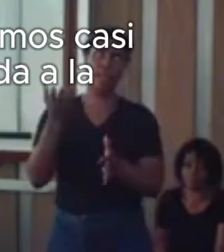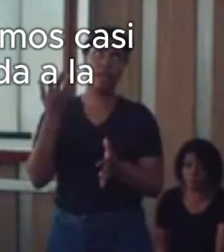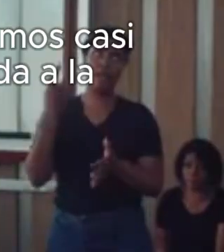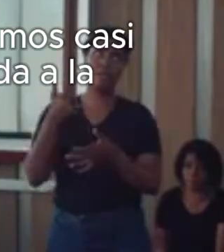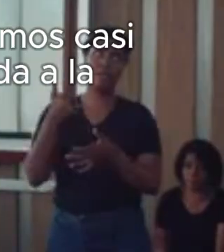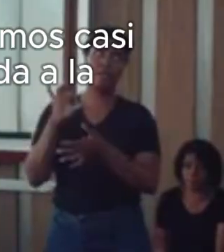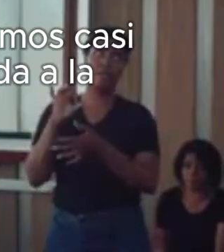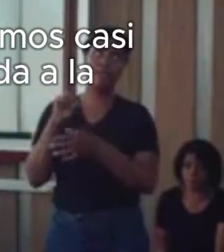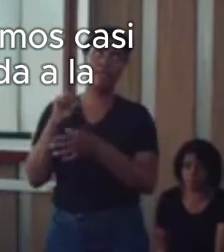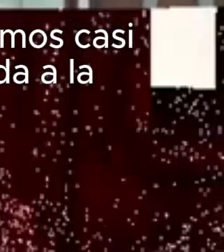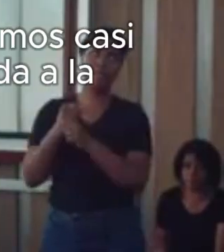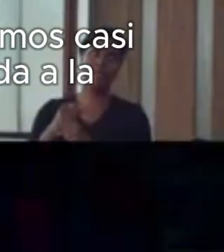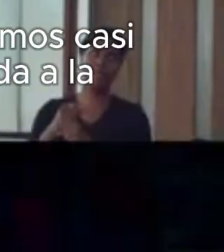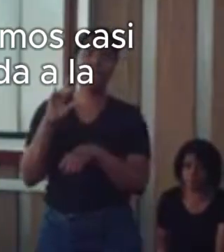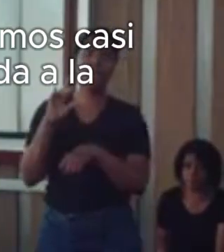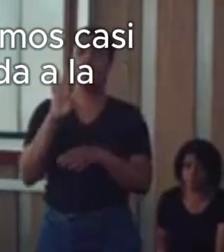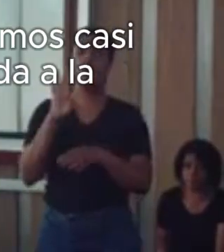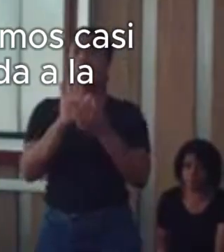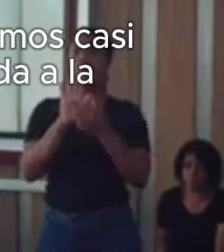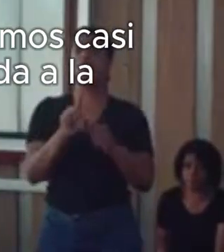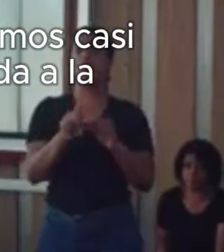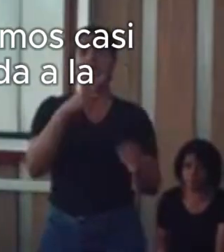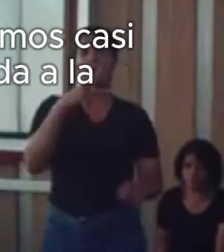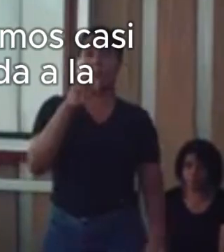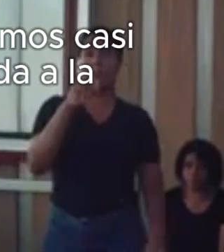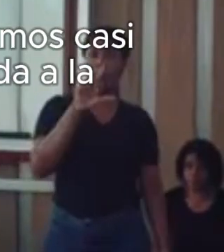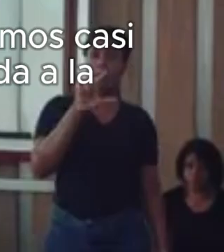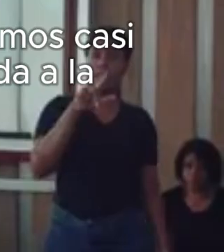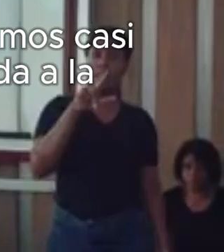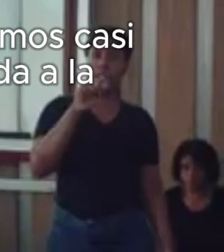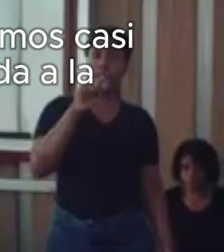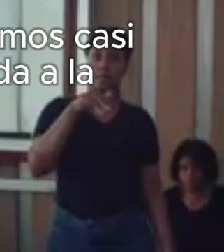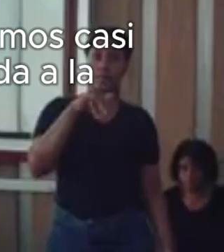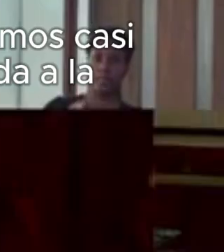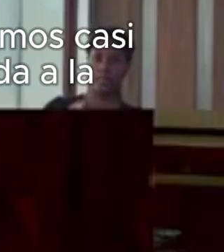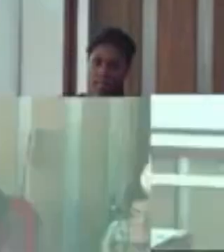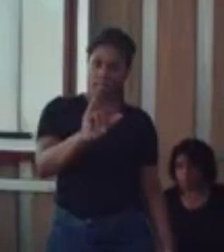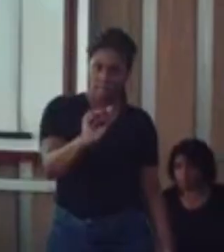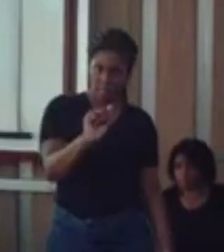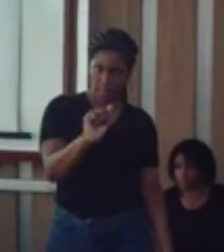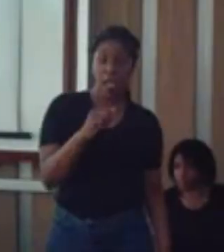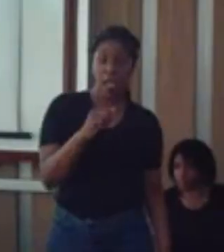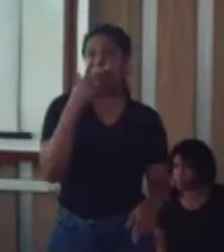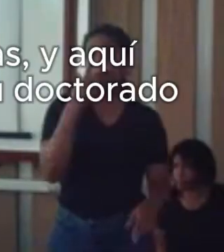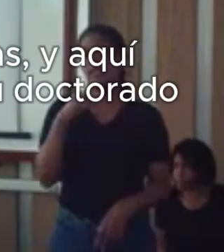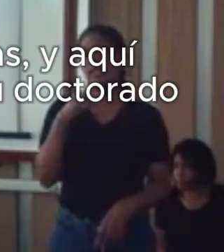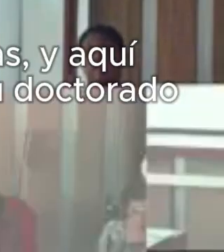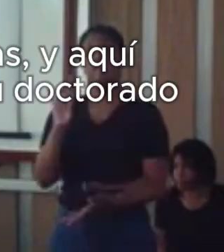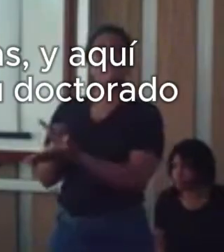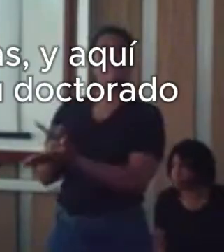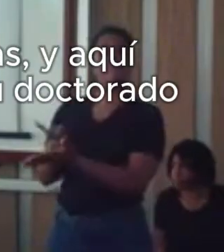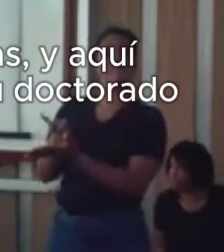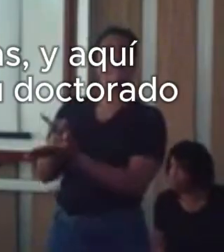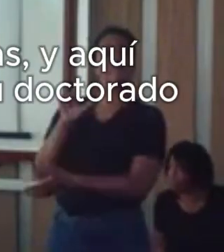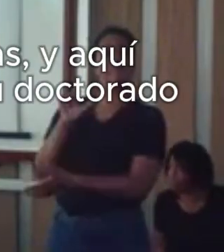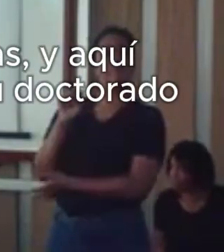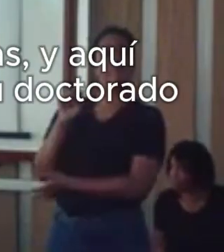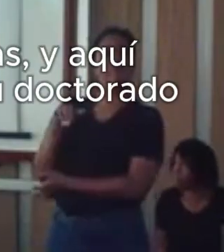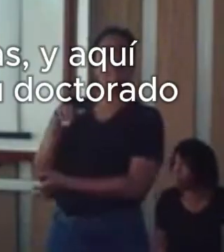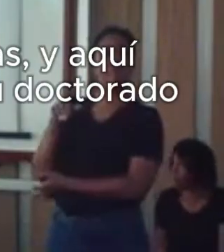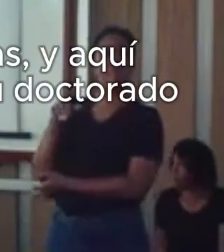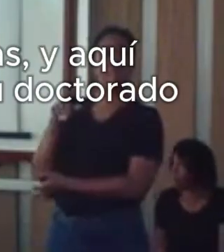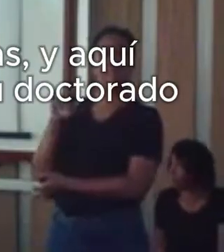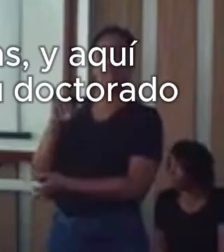que a polilaminina ela era muito parecida com a laminina natural. Então, isso aqui é uma imagem de microscopia eletrônica da laminina natural, produzida